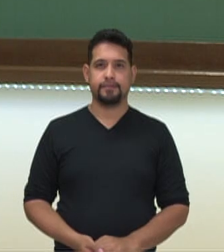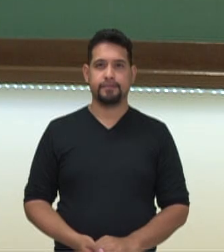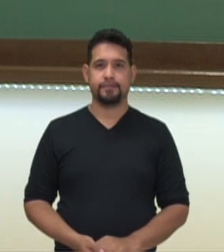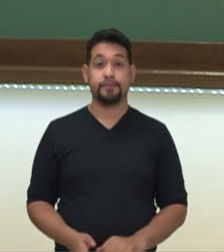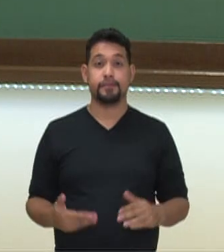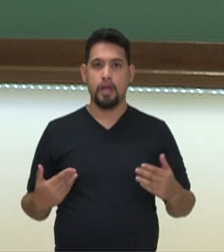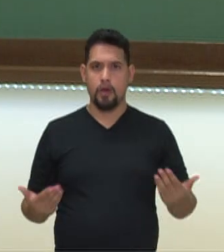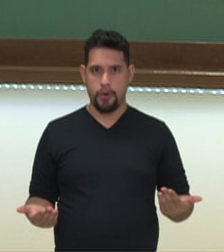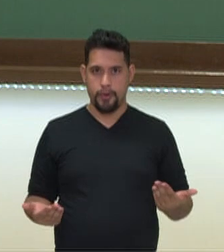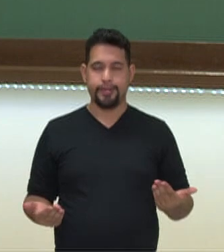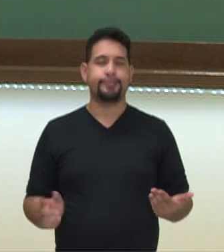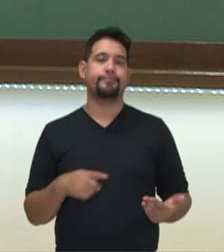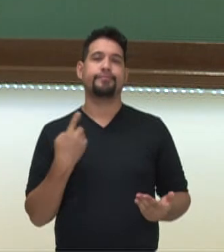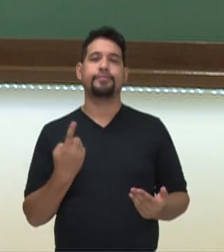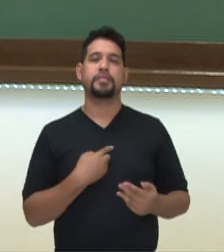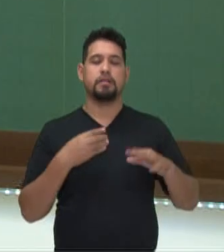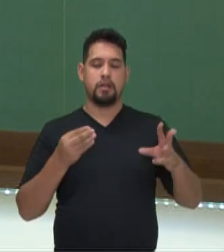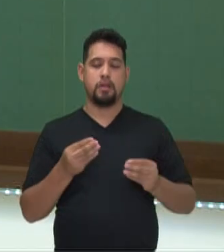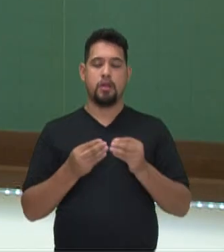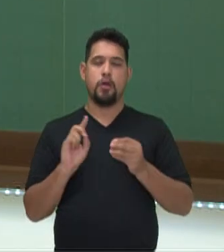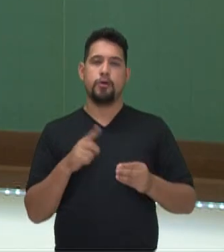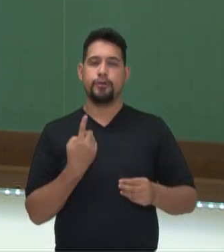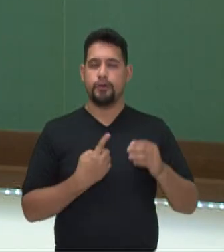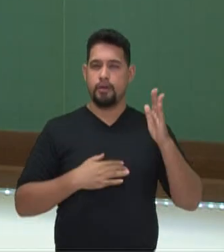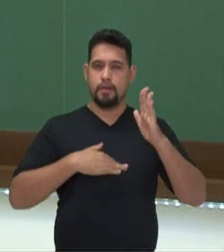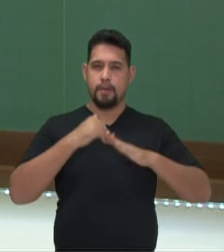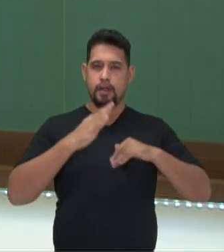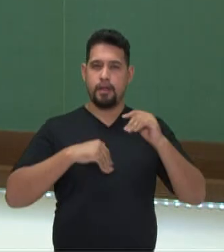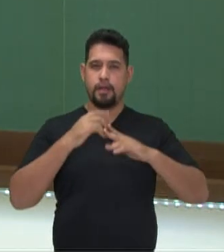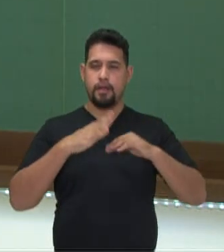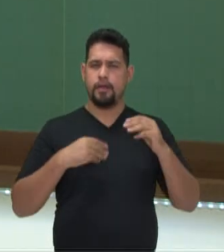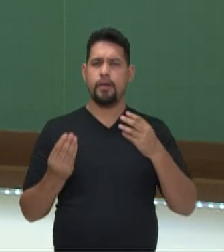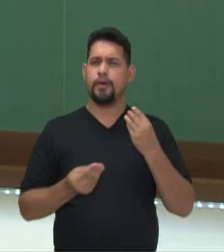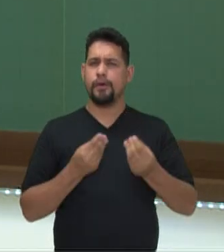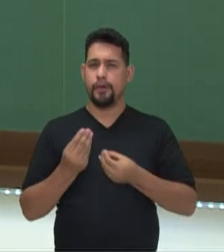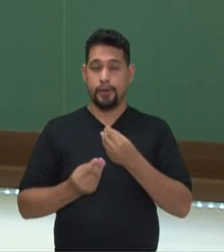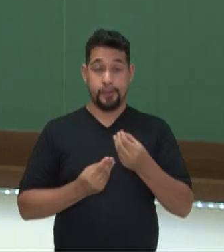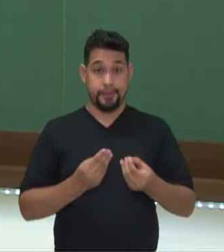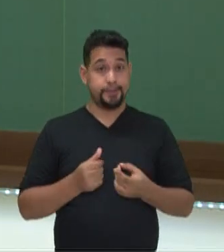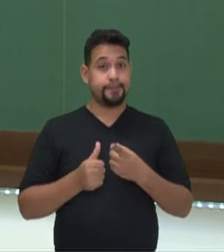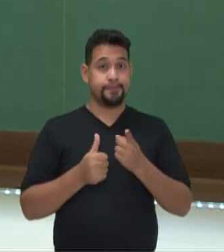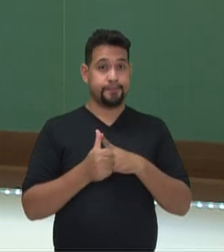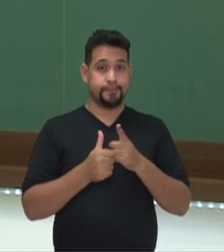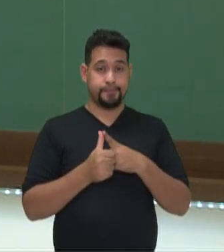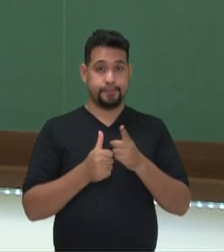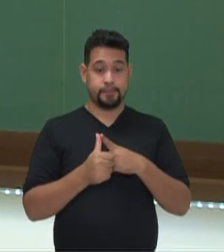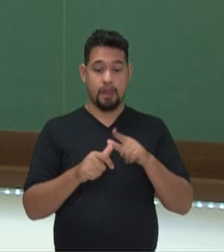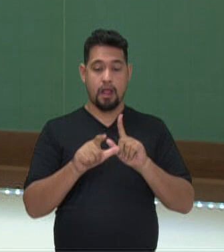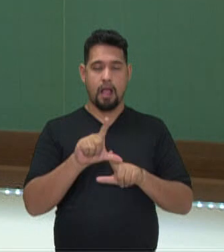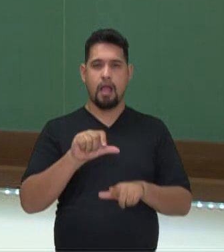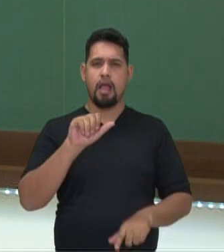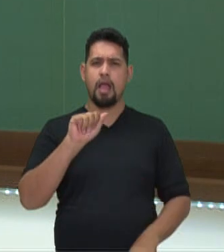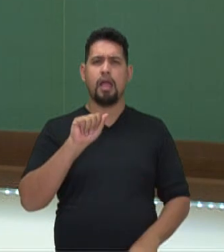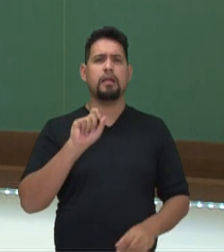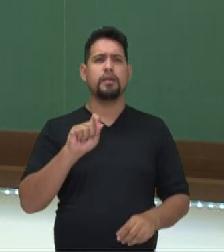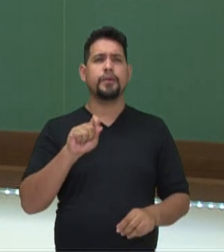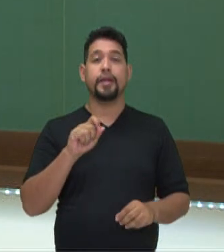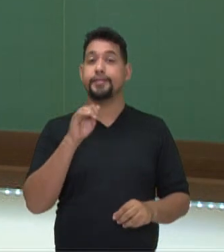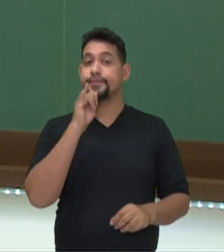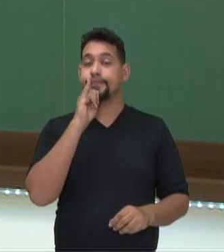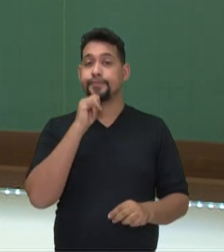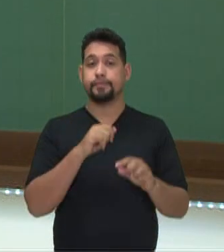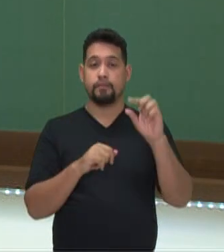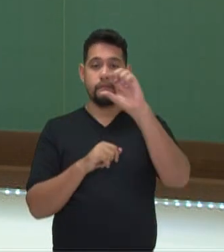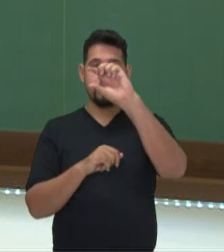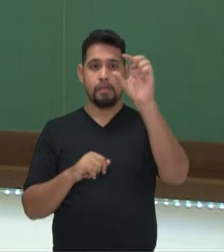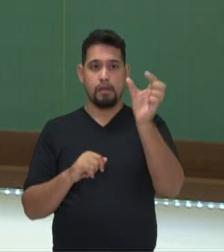Pessoal, vamos então completar o nosso praticando. Olha lá, na primeira situação, na letra A, ele quer completar um